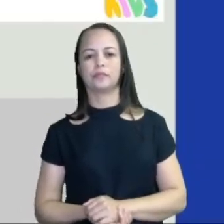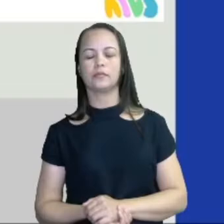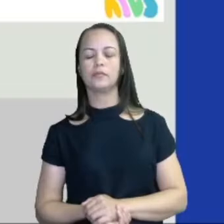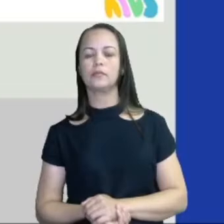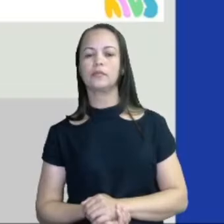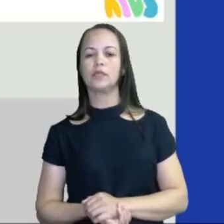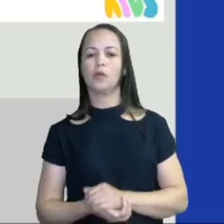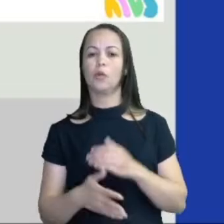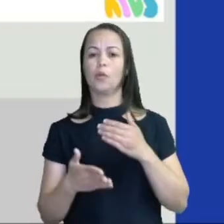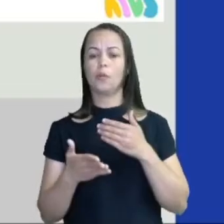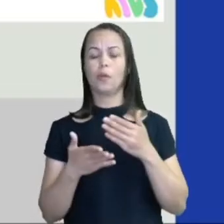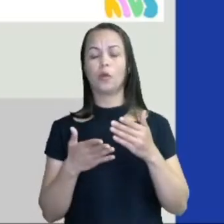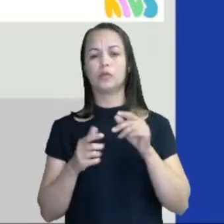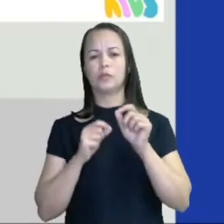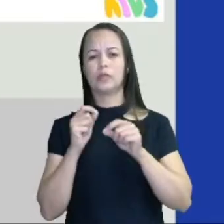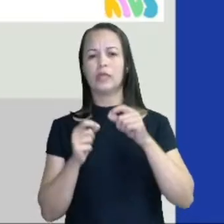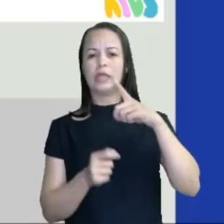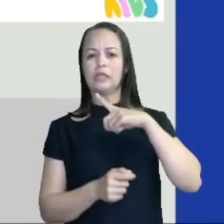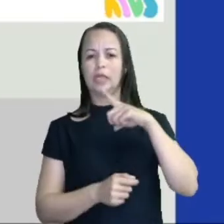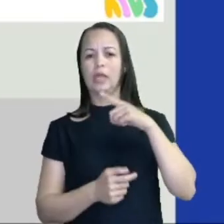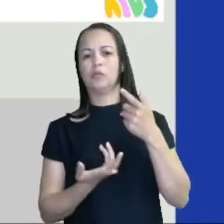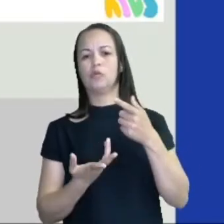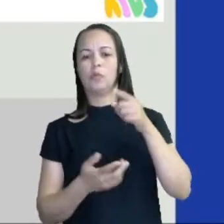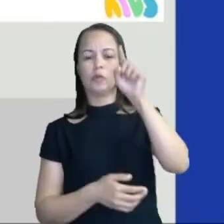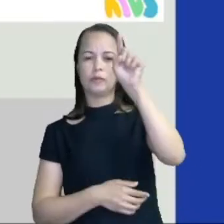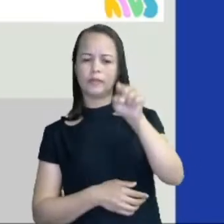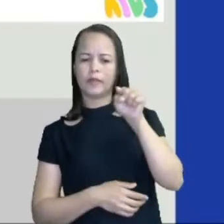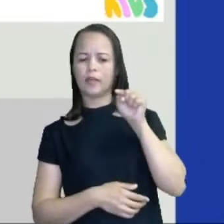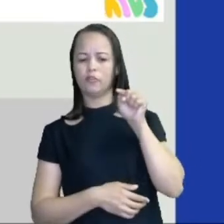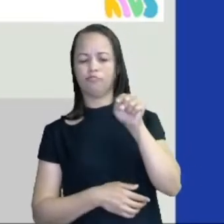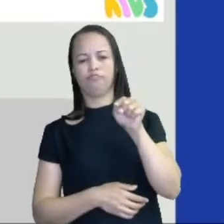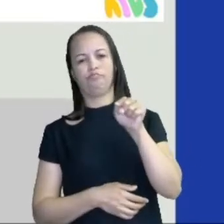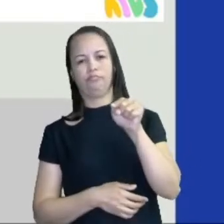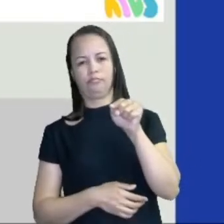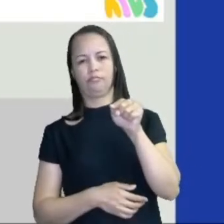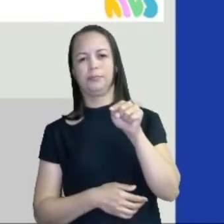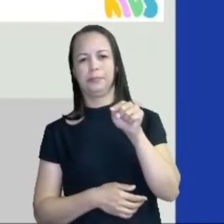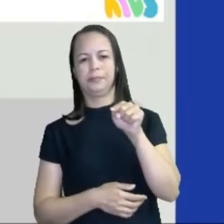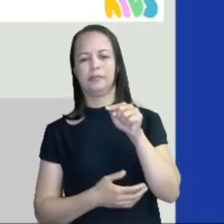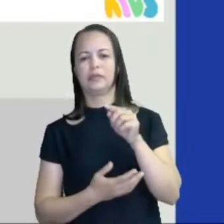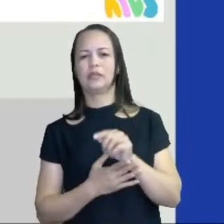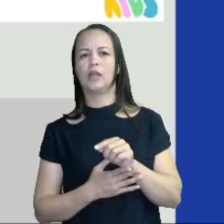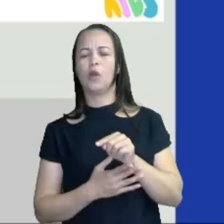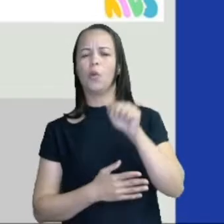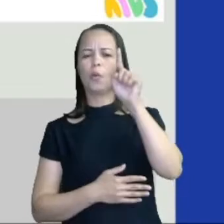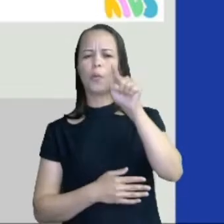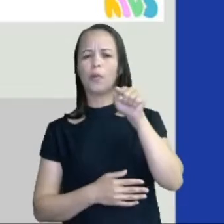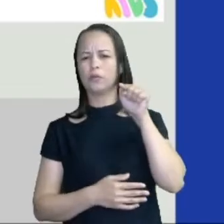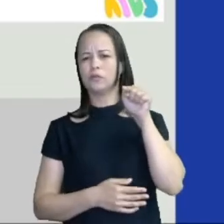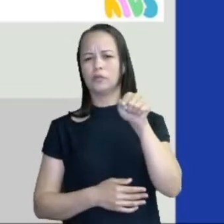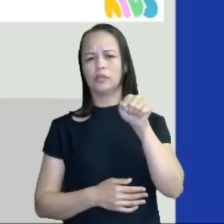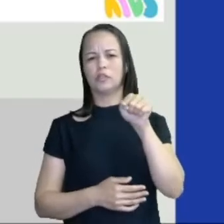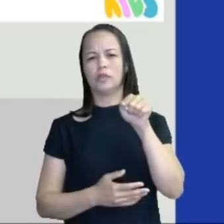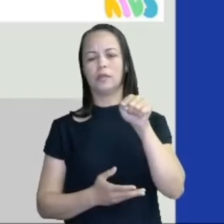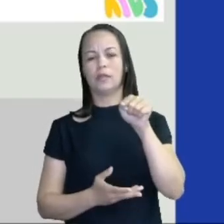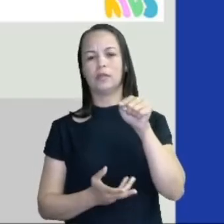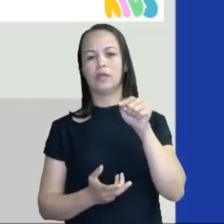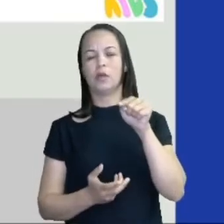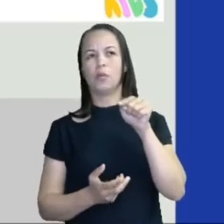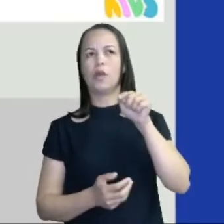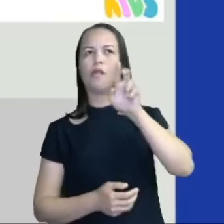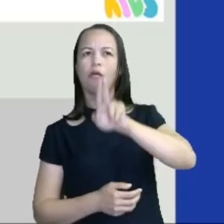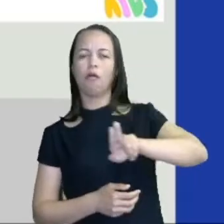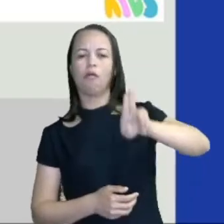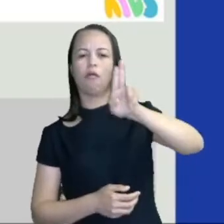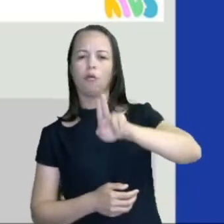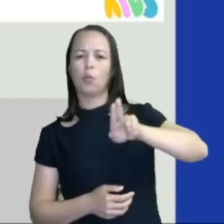o ponto de exclamação. O ponto de exclamação, ele é